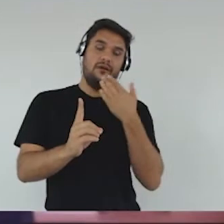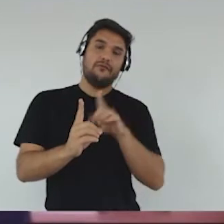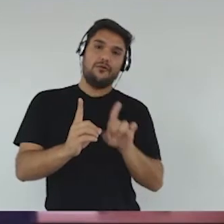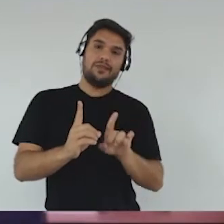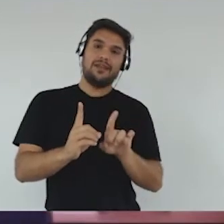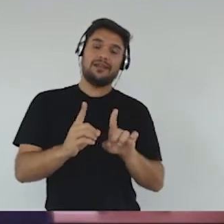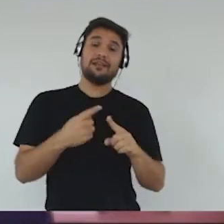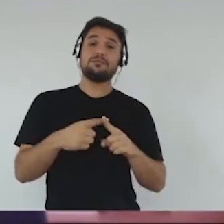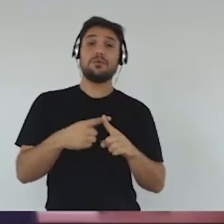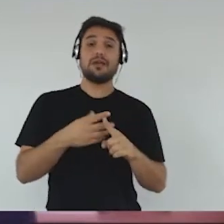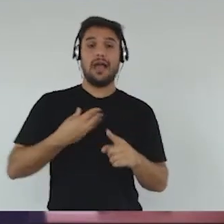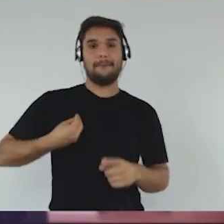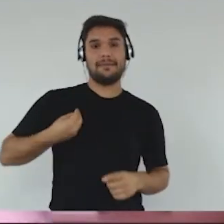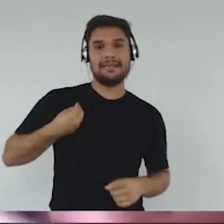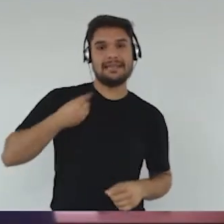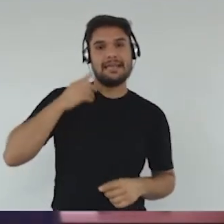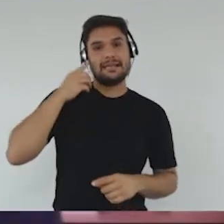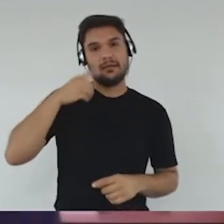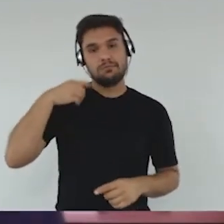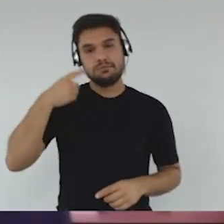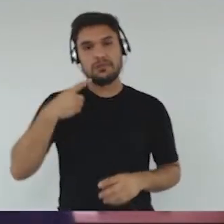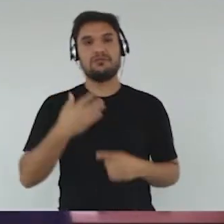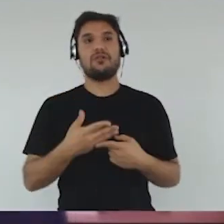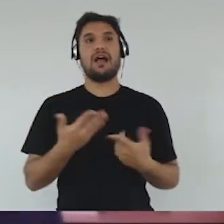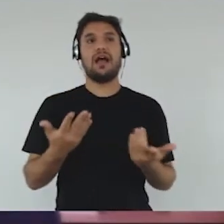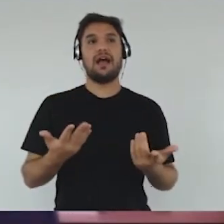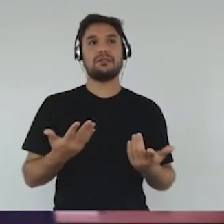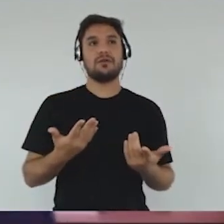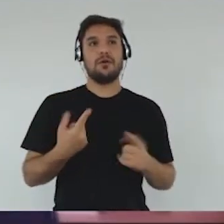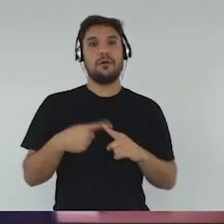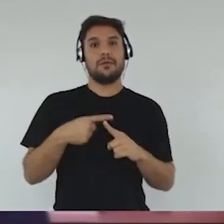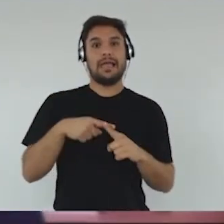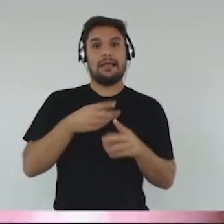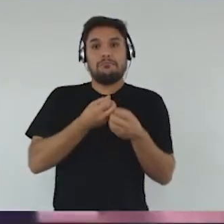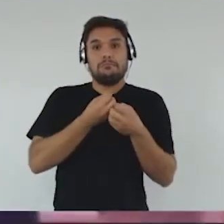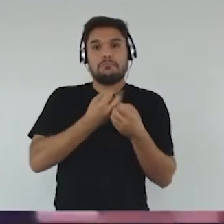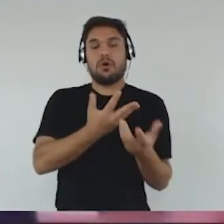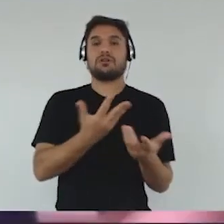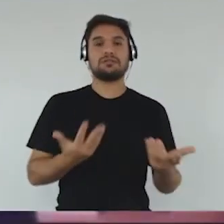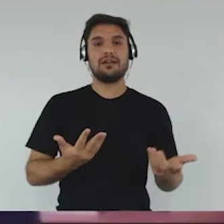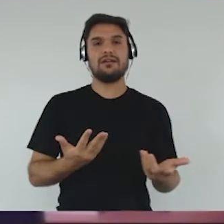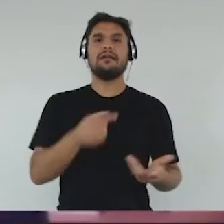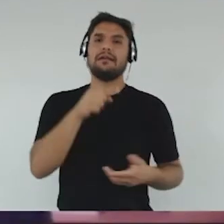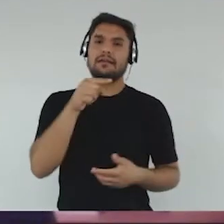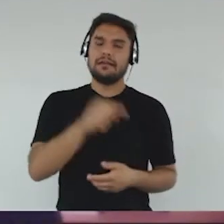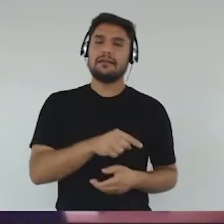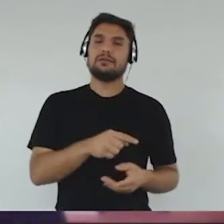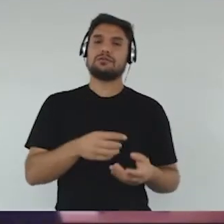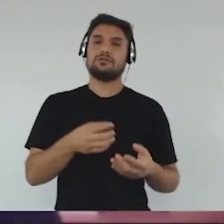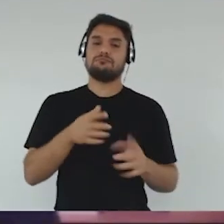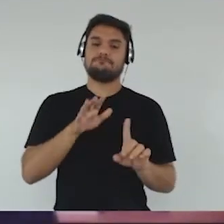da presença do advogado, da eloquência com que o advogado se manifesta e da, de certa forma, pressão